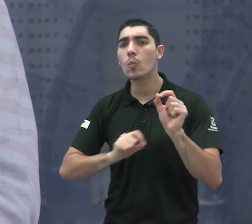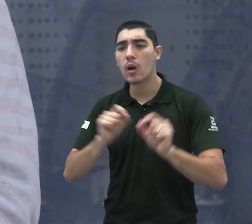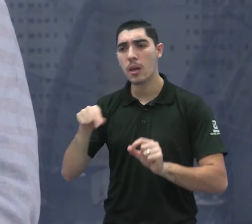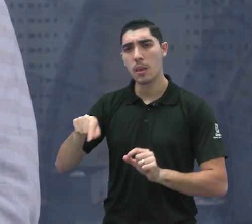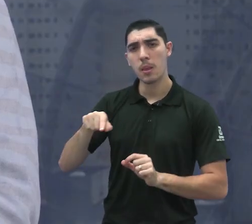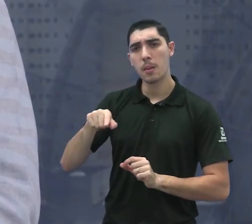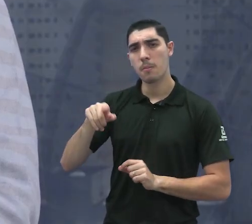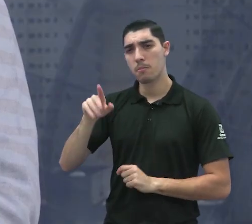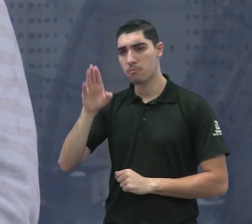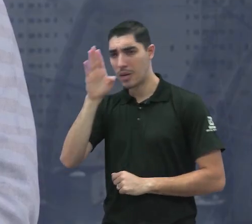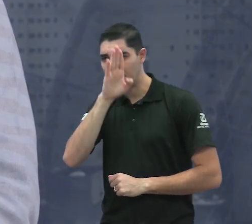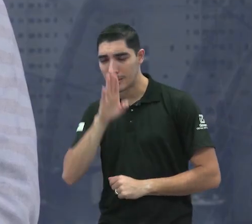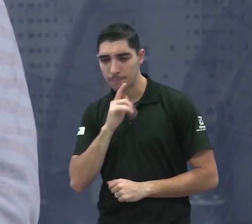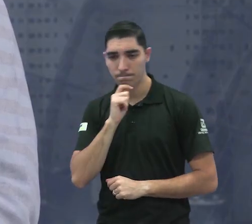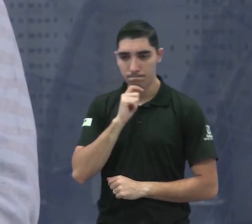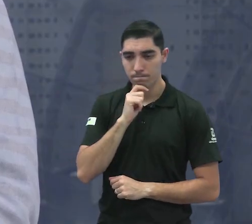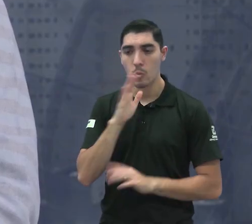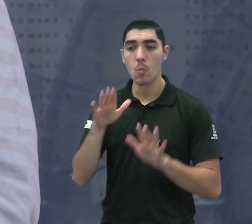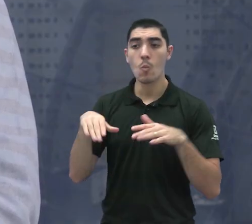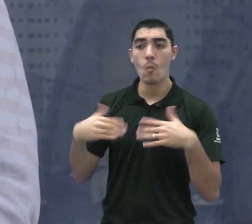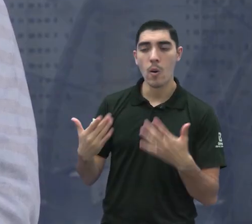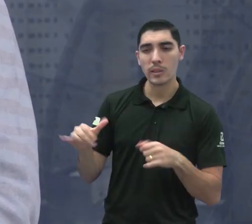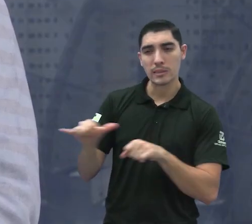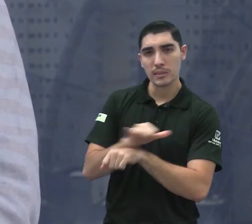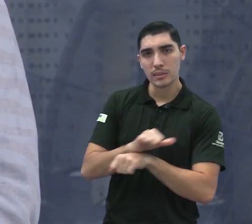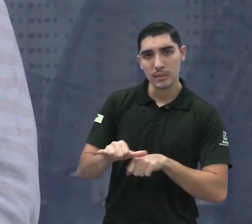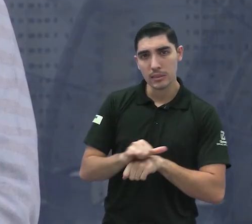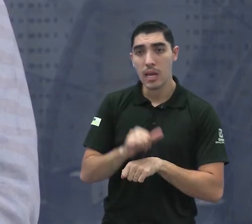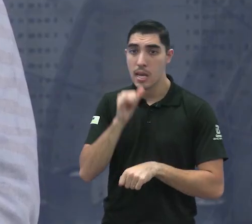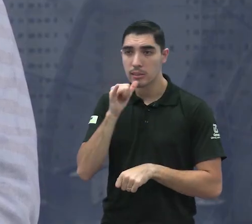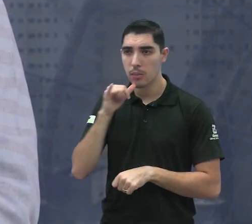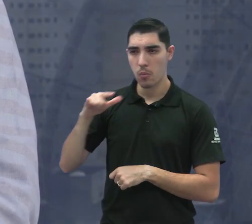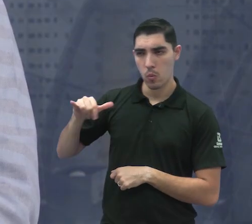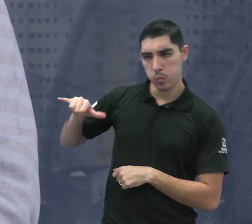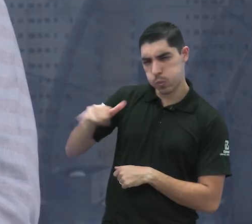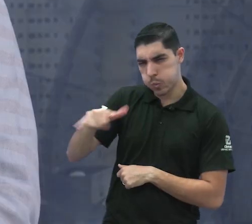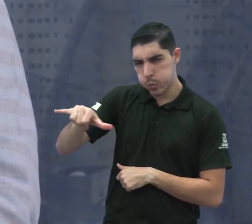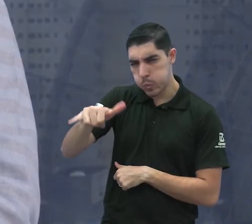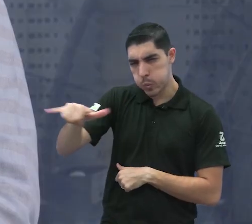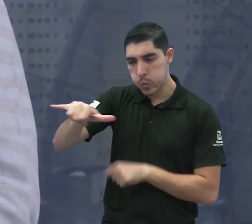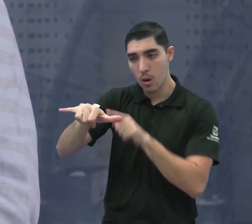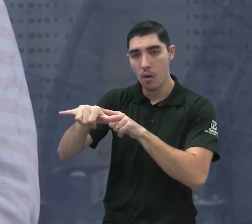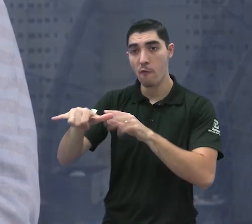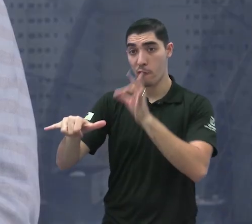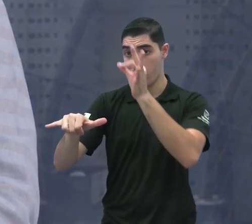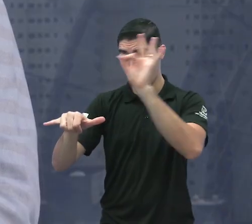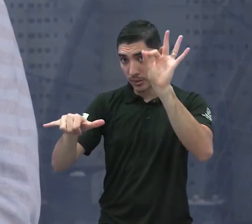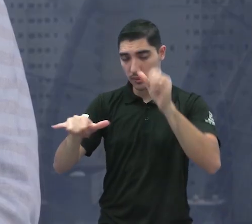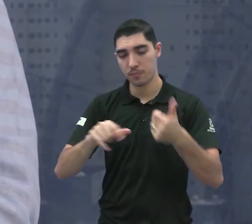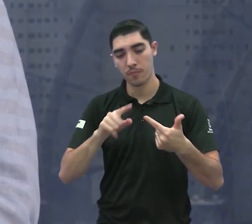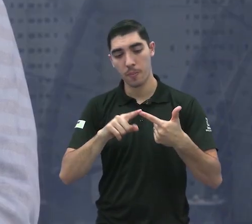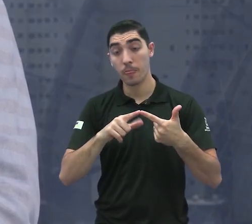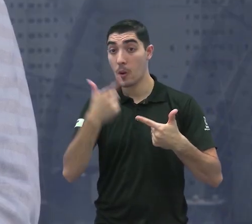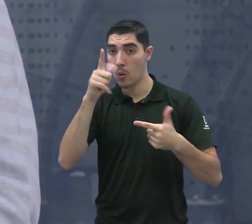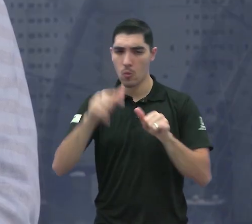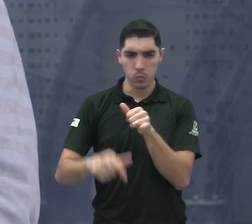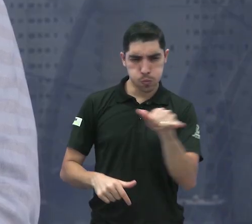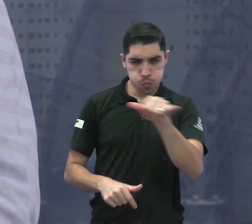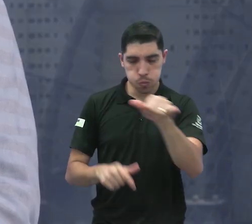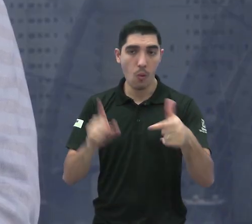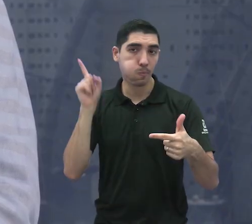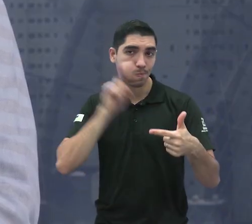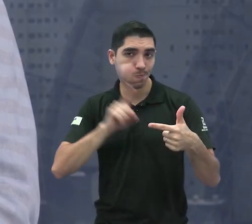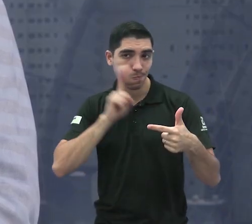seria. Se pensou em colocar os caças franceses, ou os caças americanos,